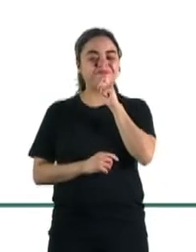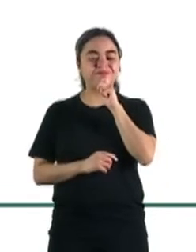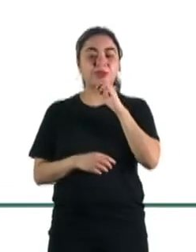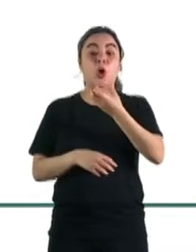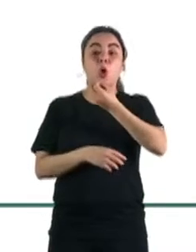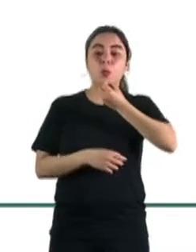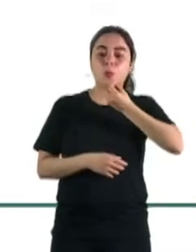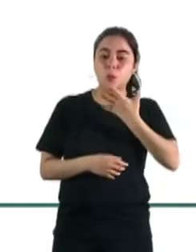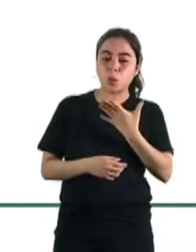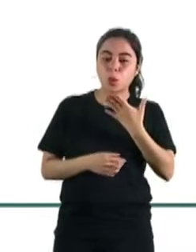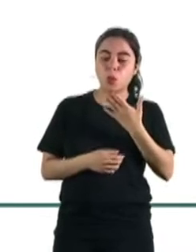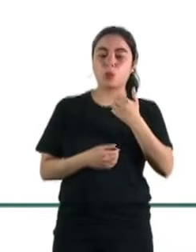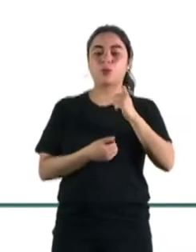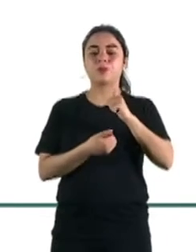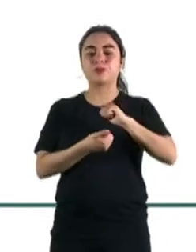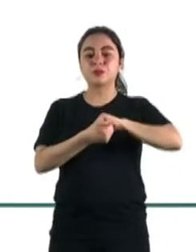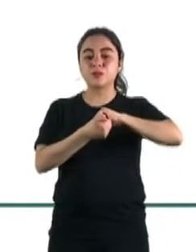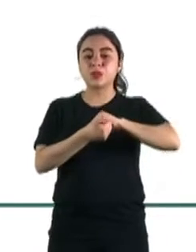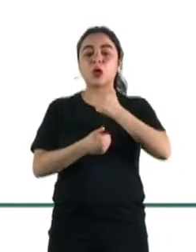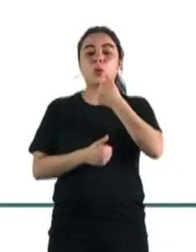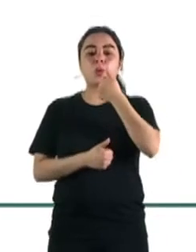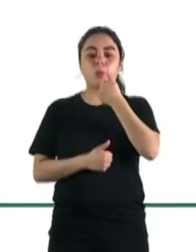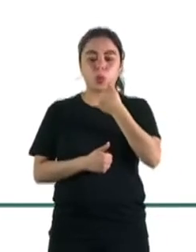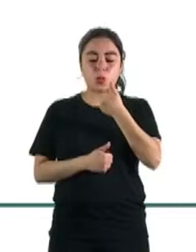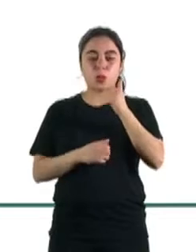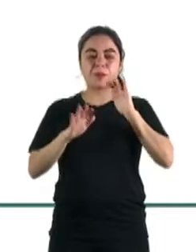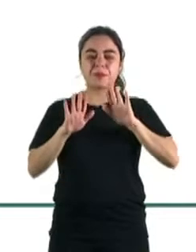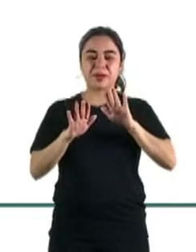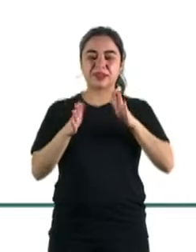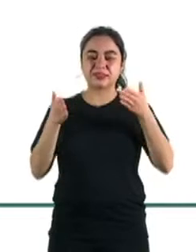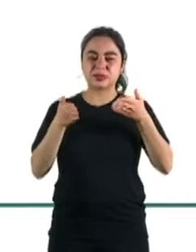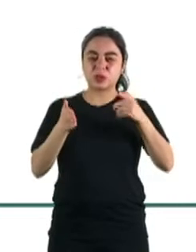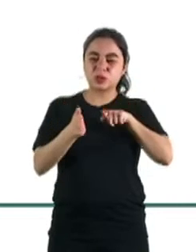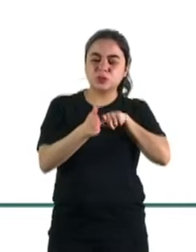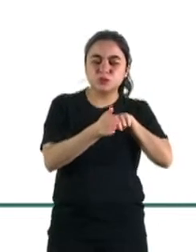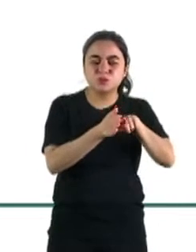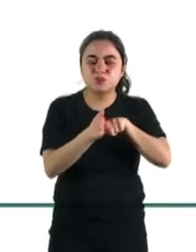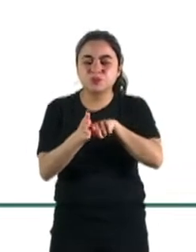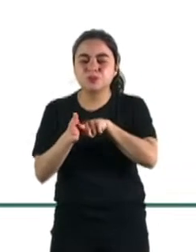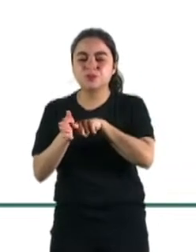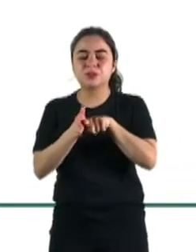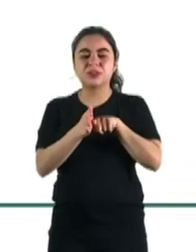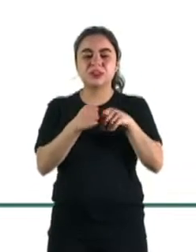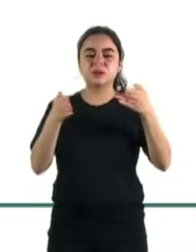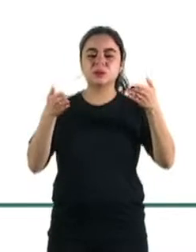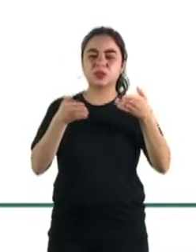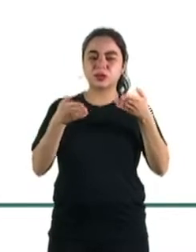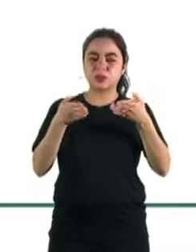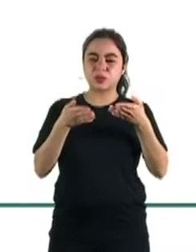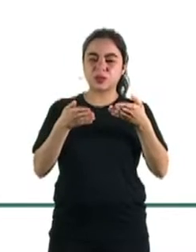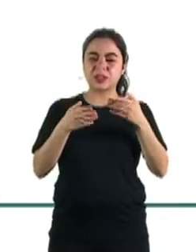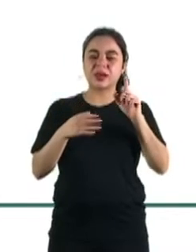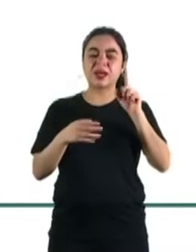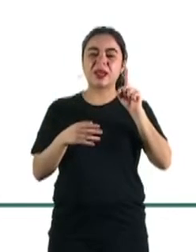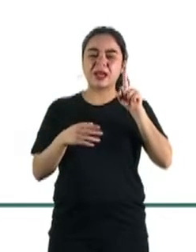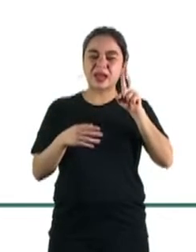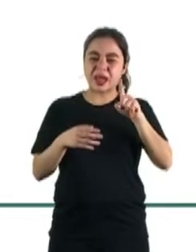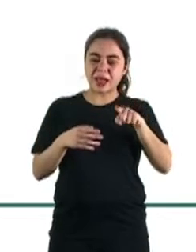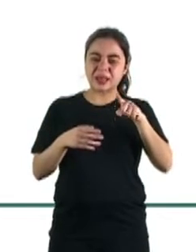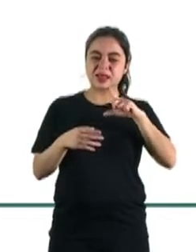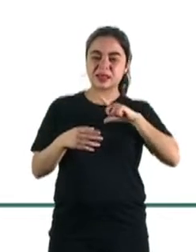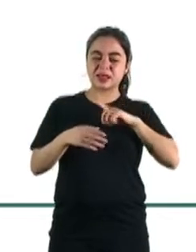favorável, mas o que você busca num movimento como esse, basicamente, é você ter acesso